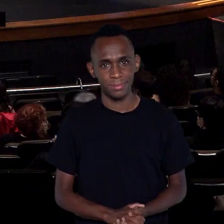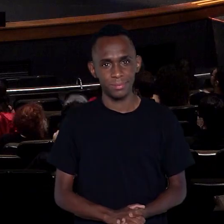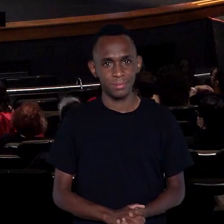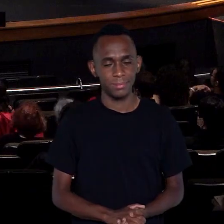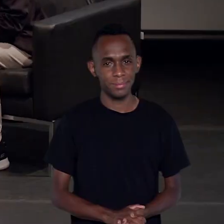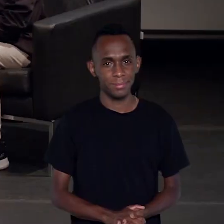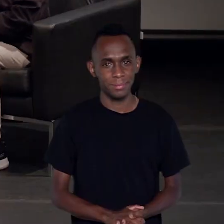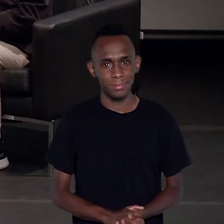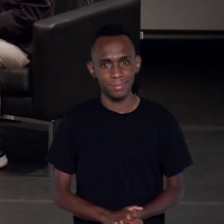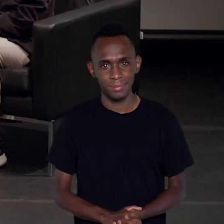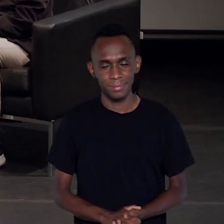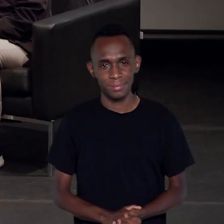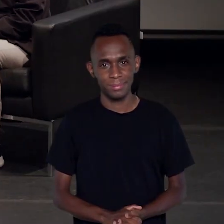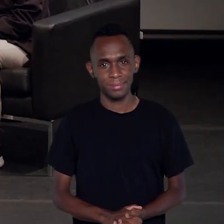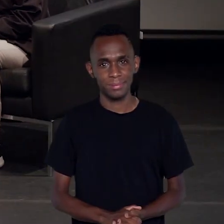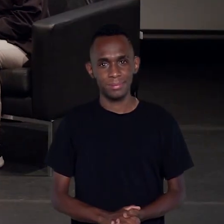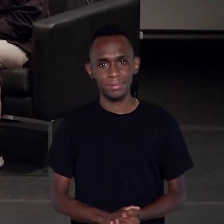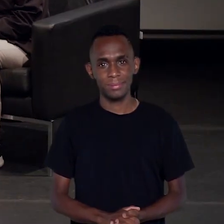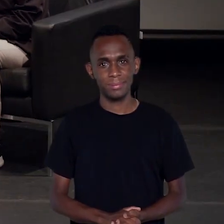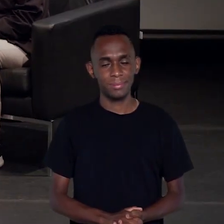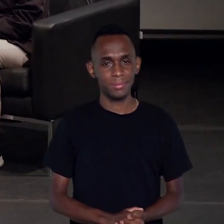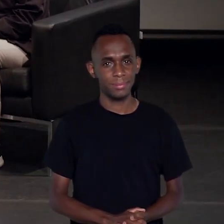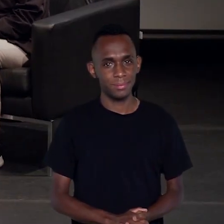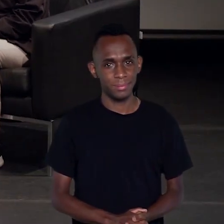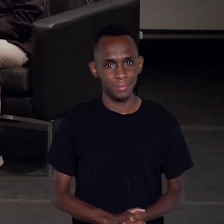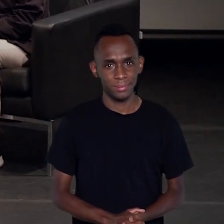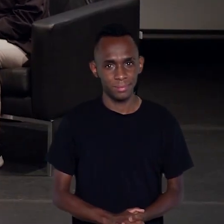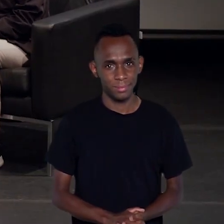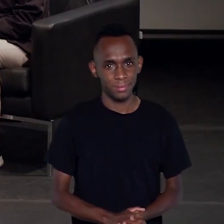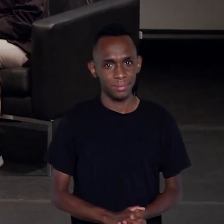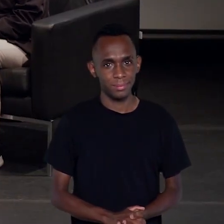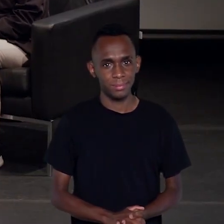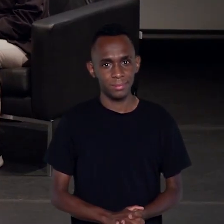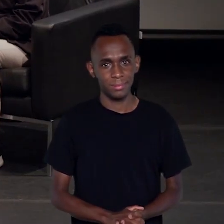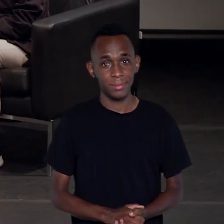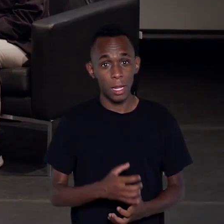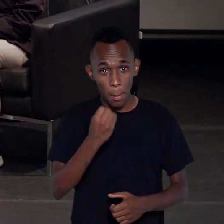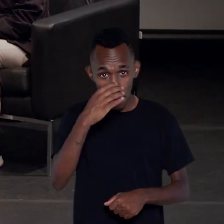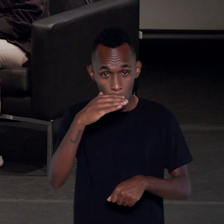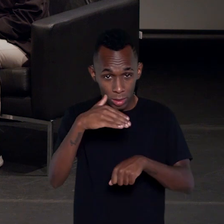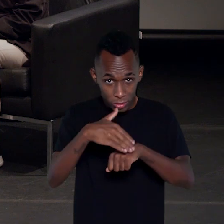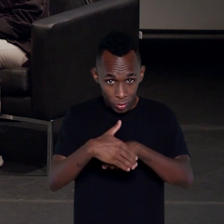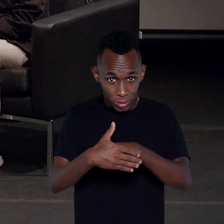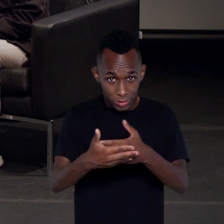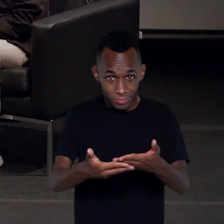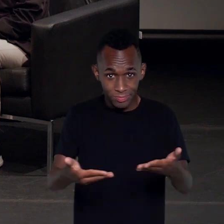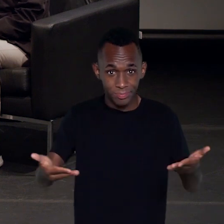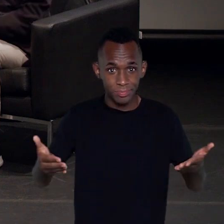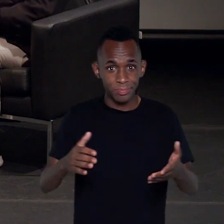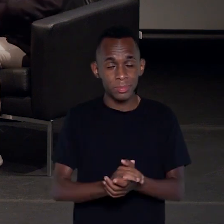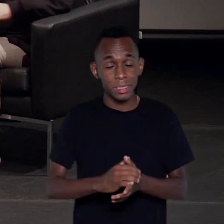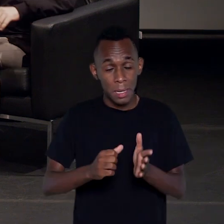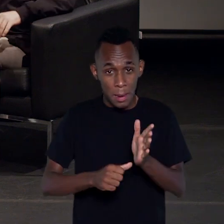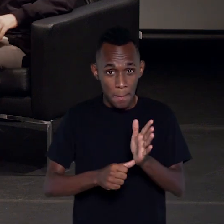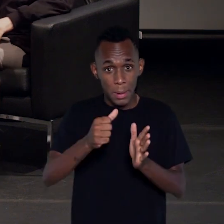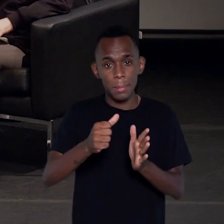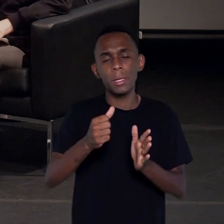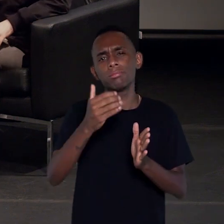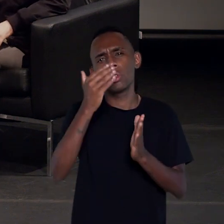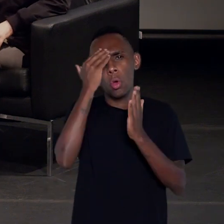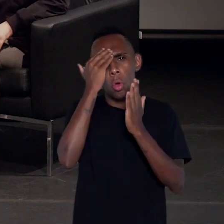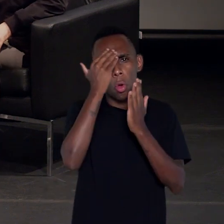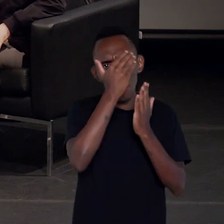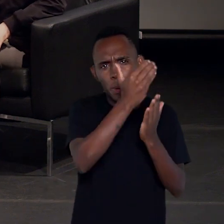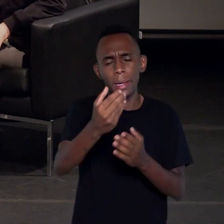2 mesinhas de apoio. Itamar senta-se na poltrona da direita e Afonso na da esquerda. Oi, gente, boa noite. Em primeiro